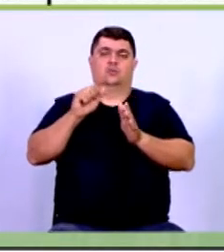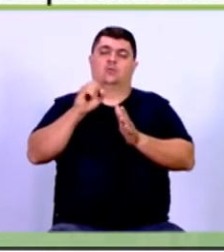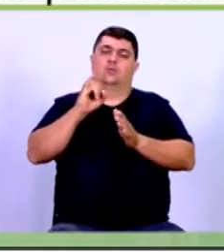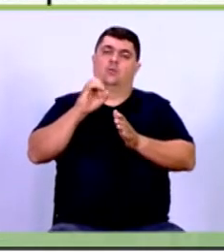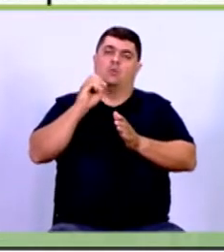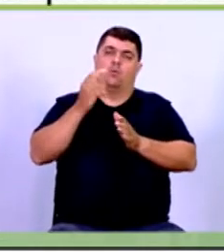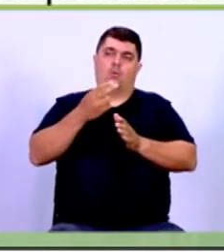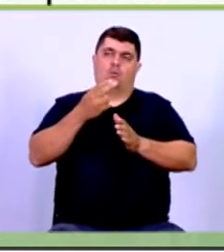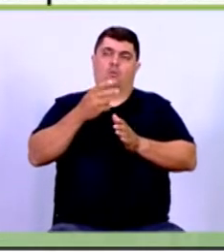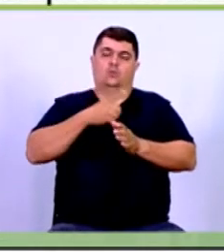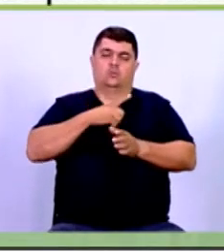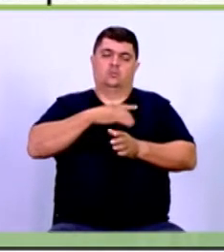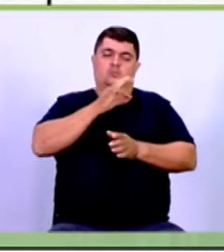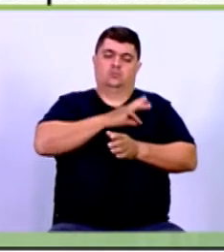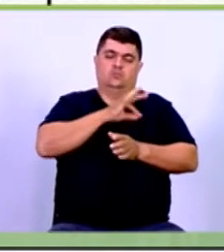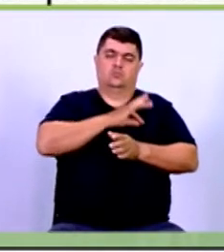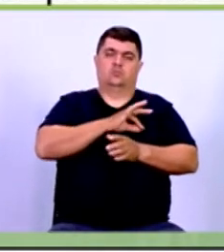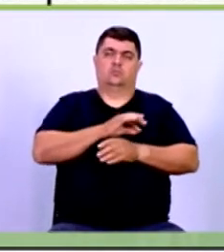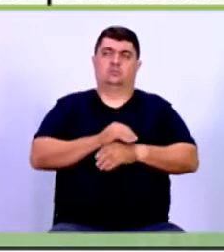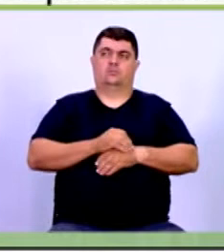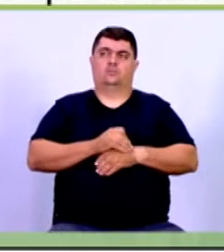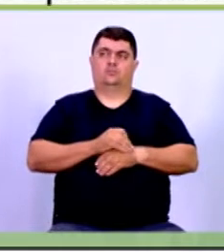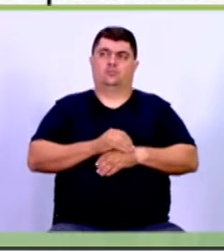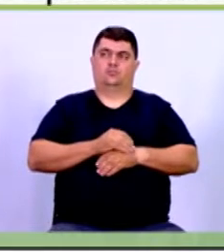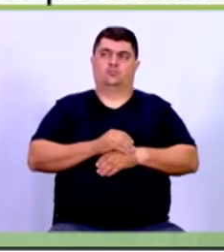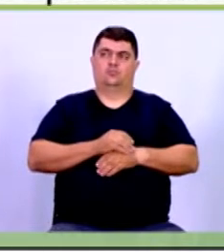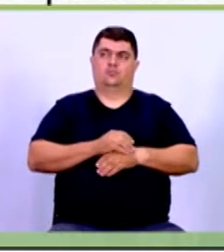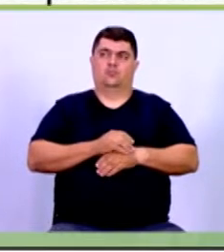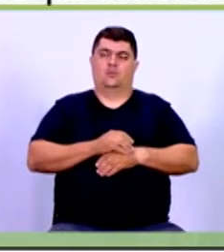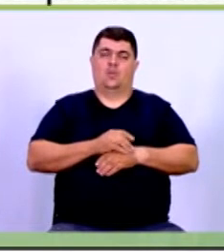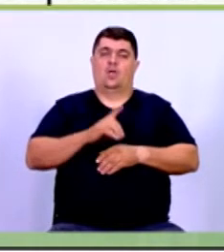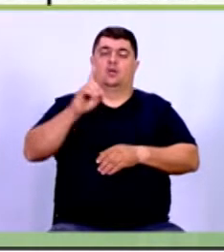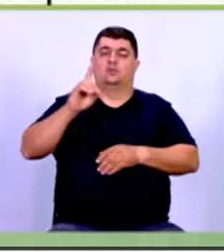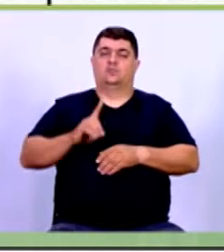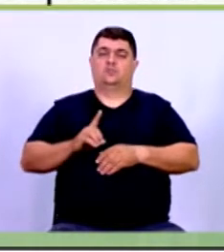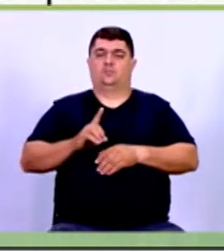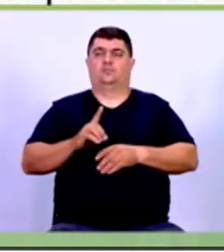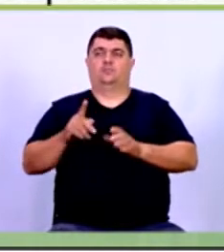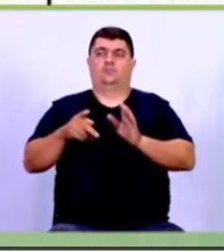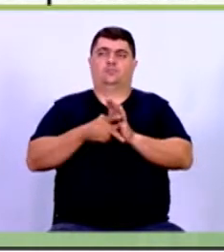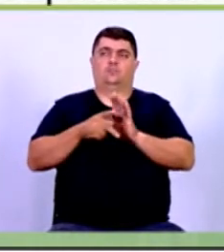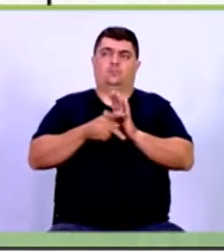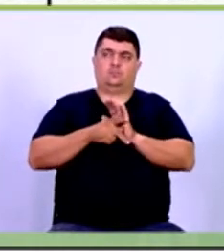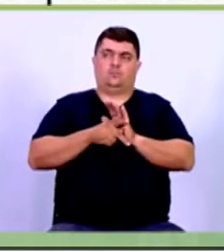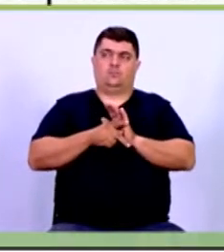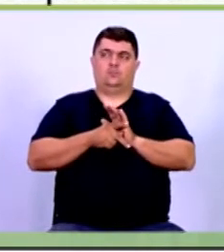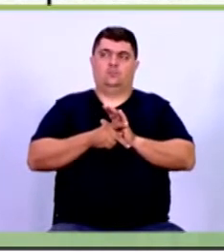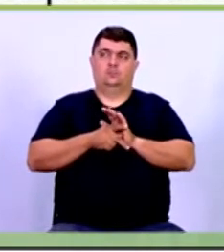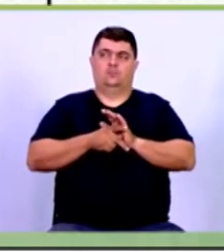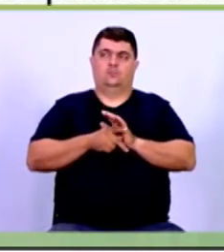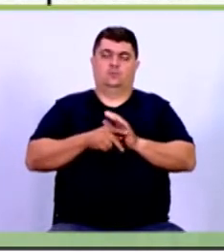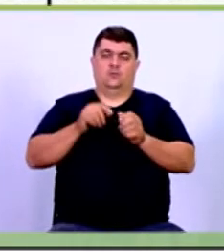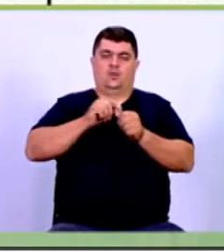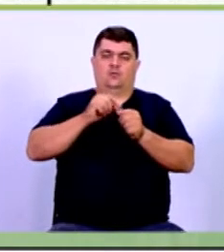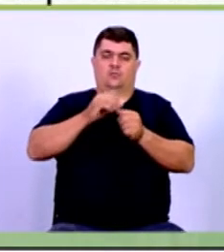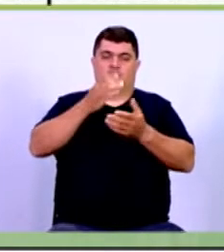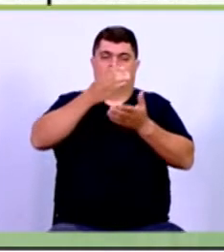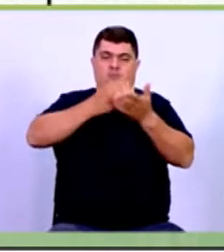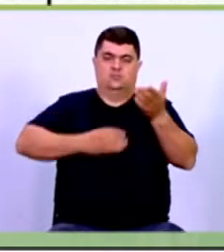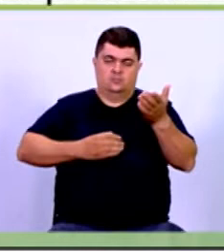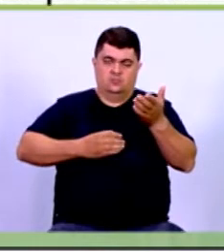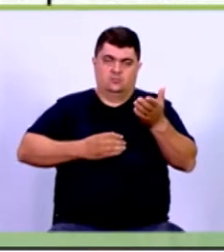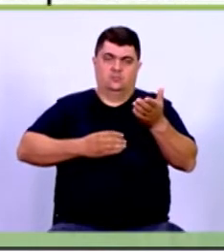estágio quando esse estágio é remunerado. São deveres da instituição concedente. Assinar aí esse termo